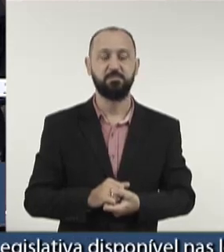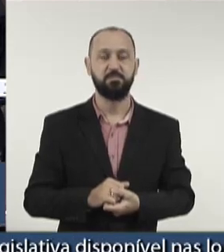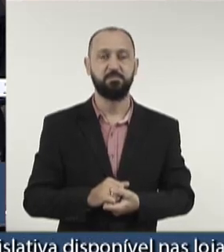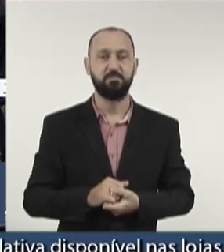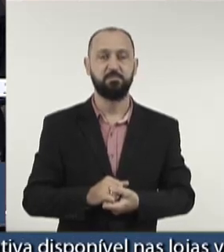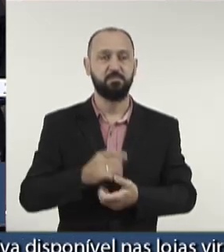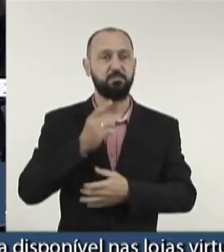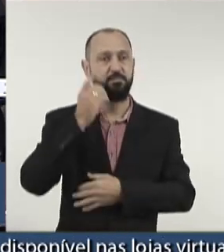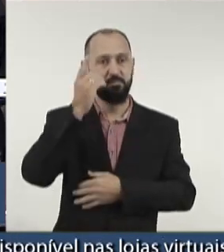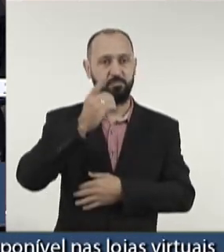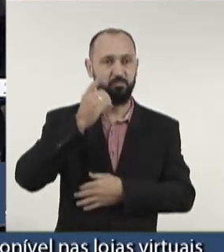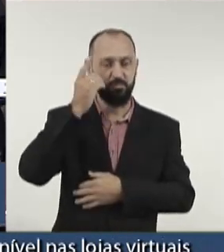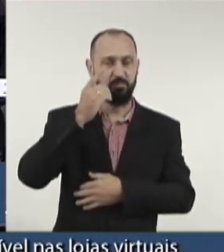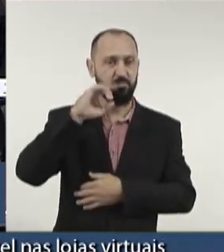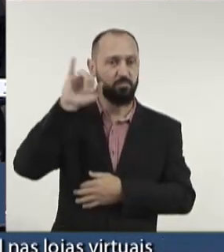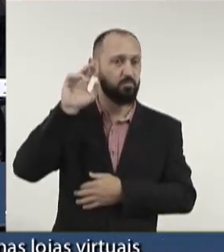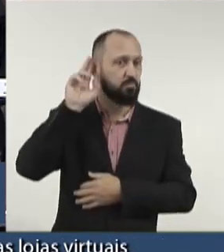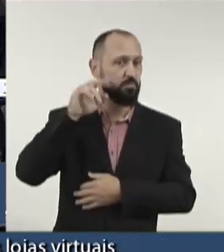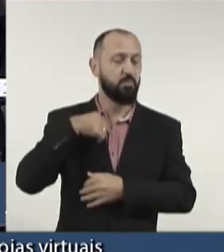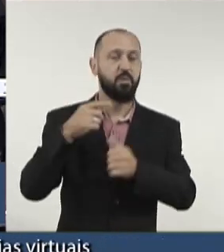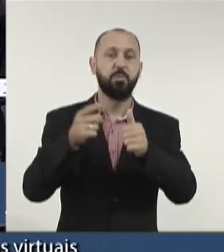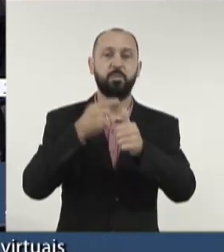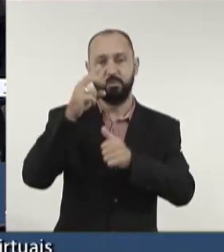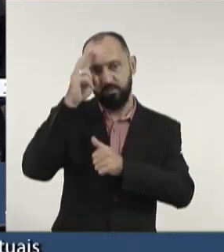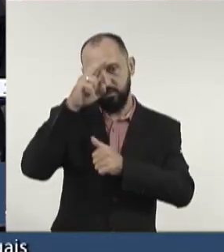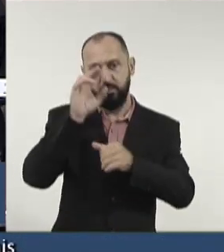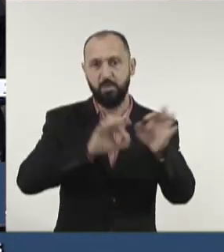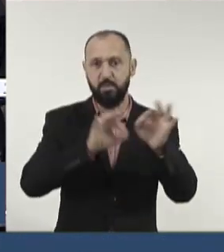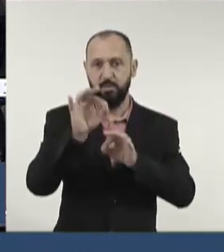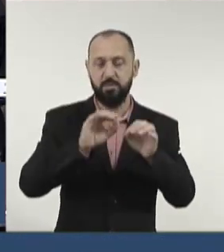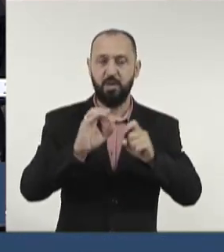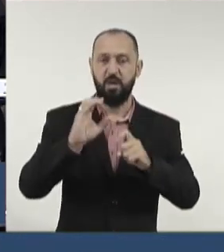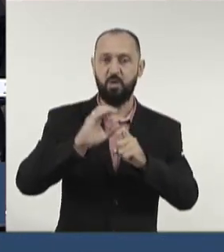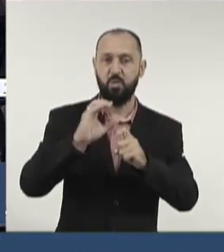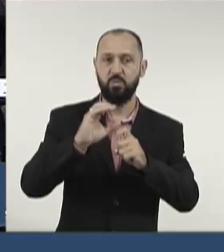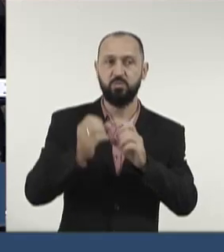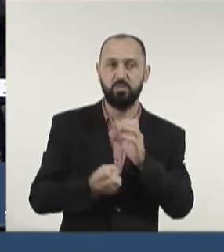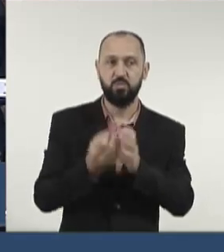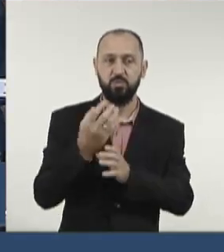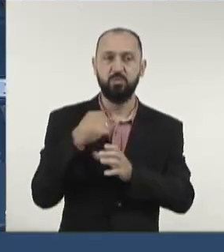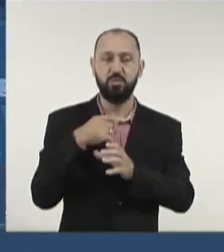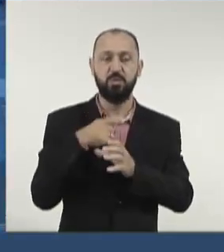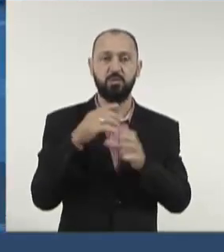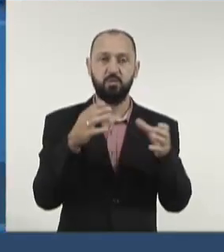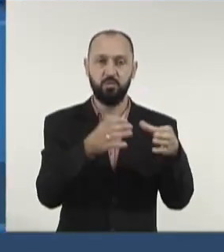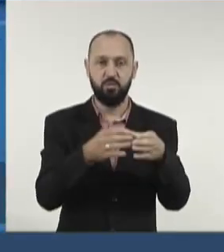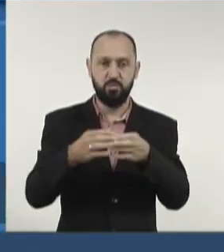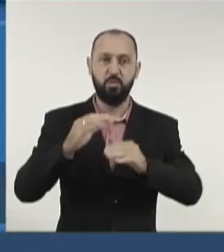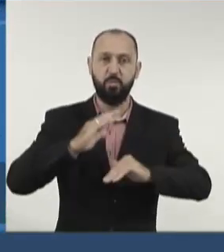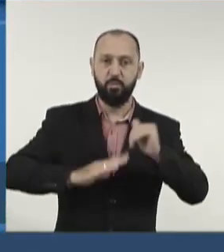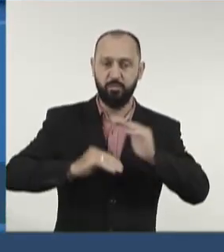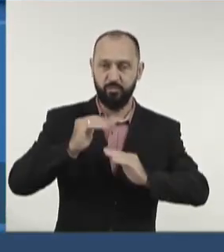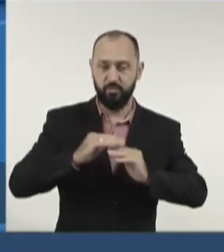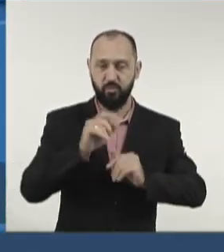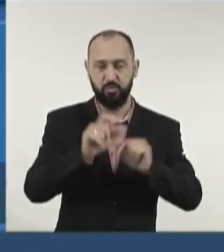nobre deputado João Henrique, assim, primeiro é importante a gente lembrar a construção da CACEMES. A CACEMES ela é um plano do servidor e da servidora. Foi